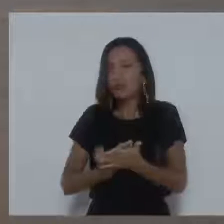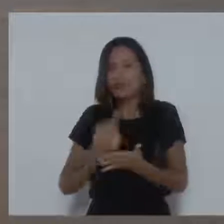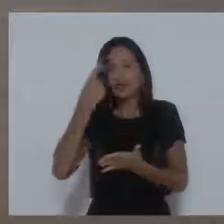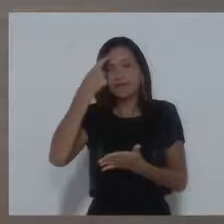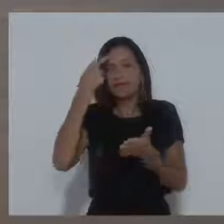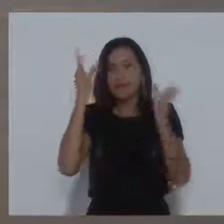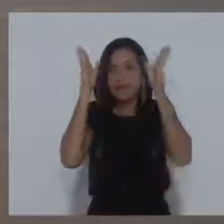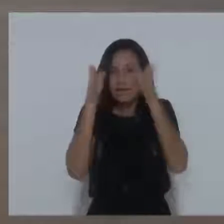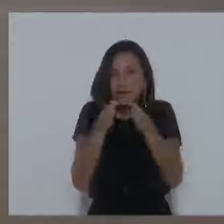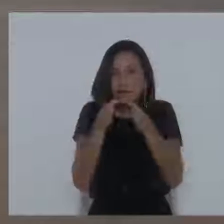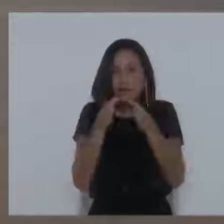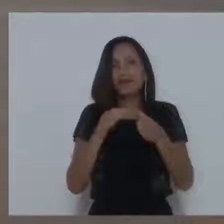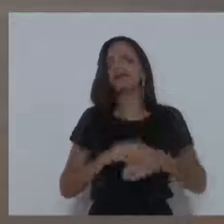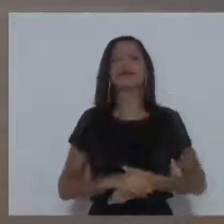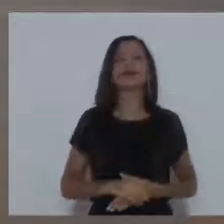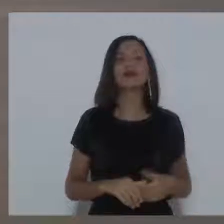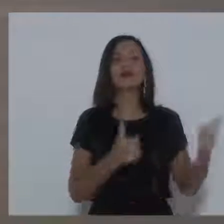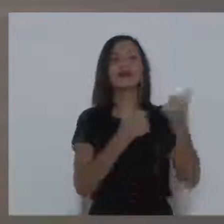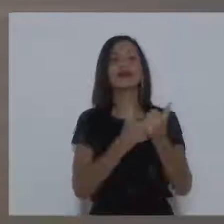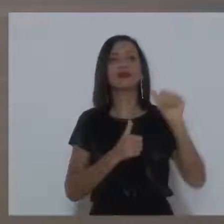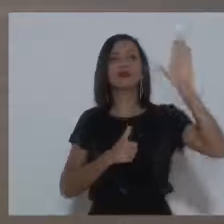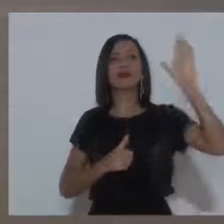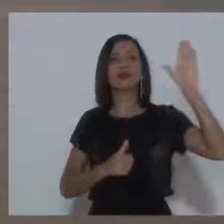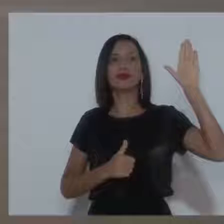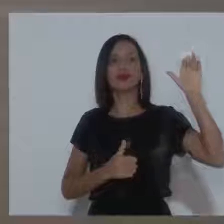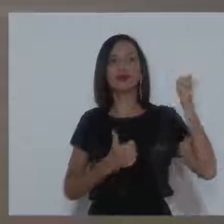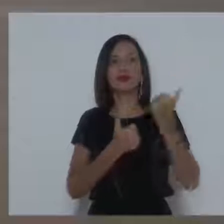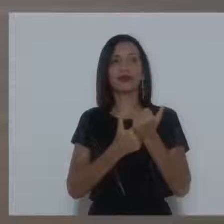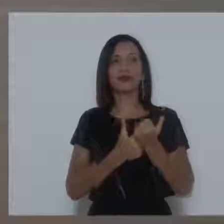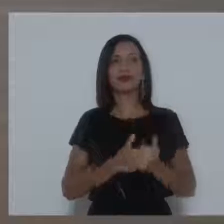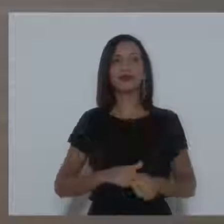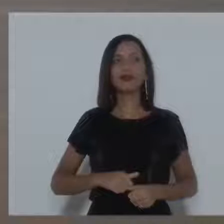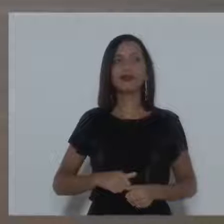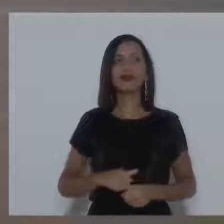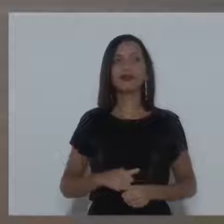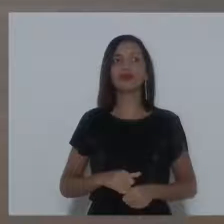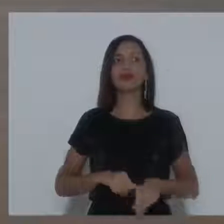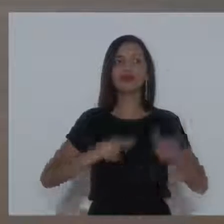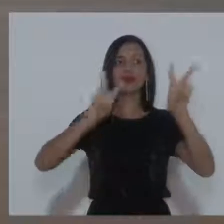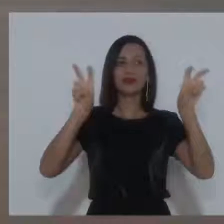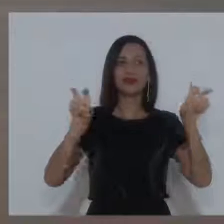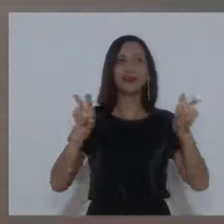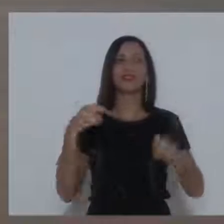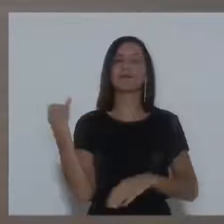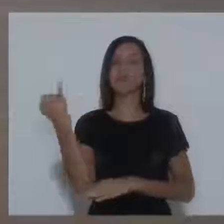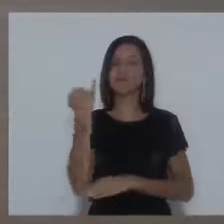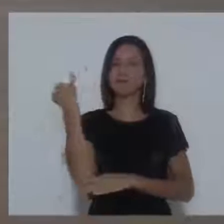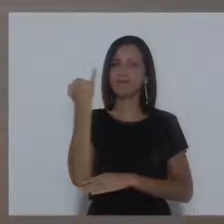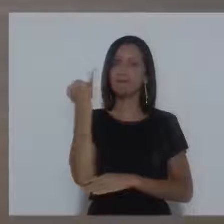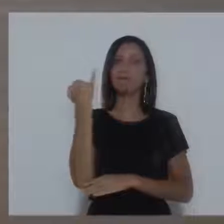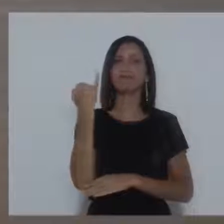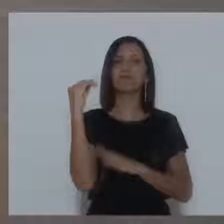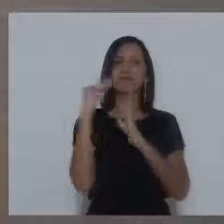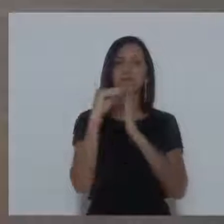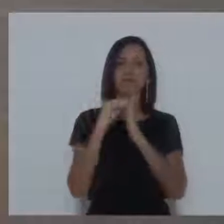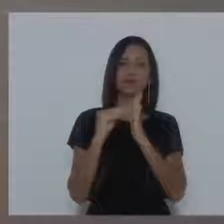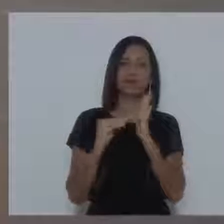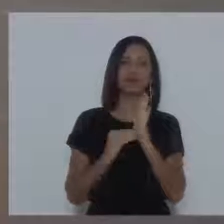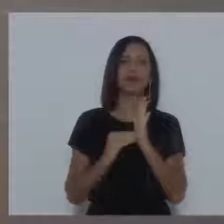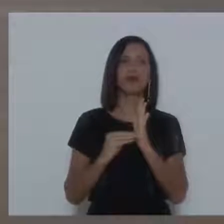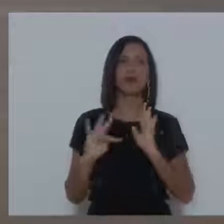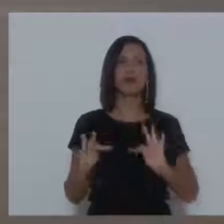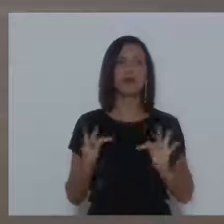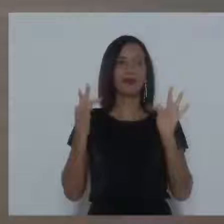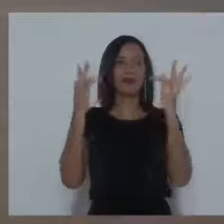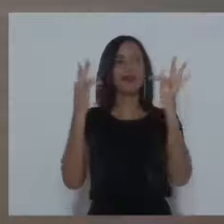Rapidamente, vereador. Esse tema de extrema importância, Vossa Excelência vem aí pautando num momento que a tecnologia